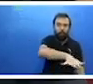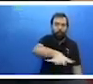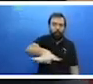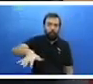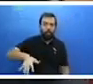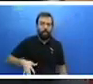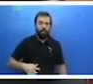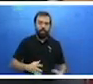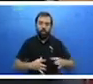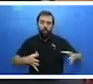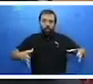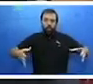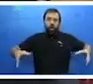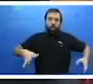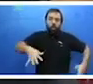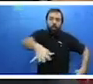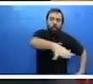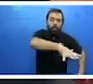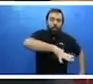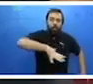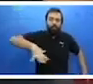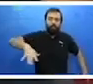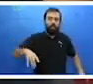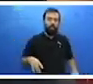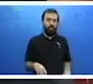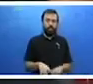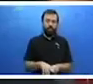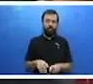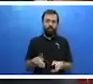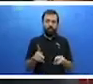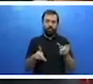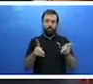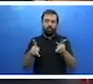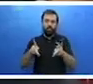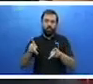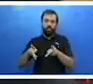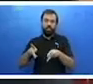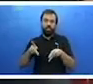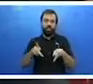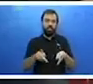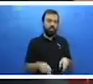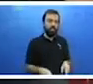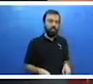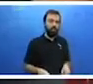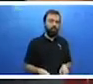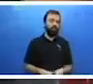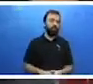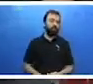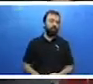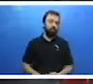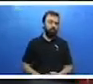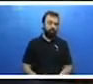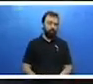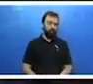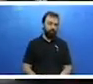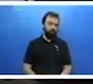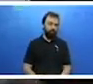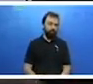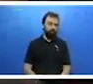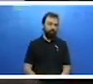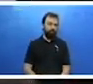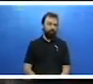o tamanho de um lugar, tá? Então, quando falar em área, pensa que é aquela superfície onde está em cima, onde as coisas estão em